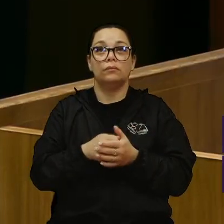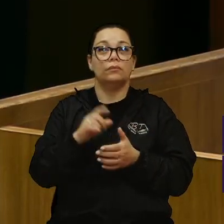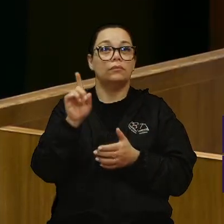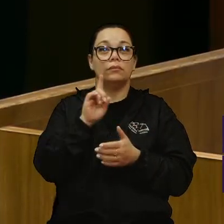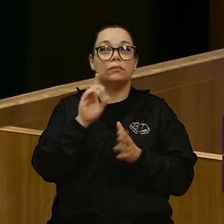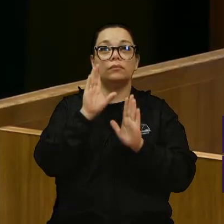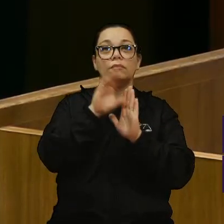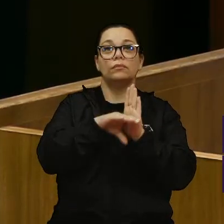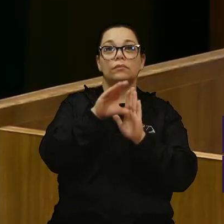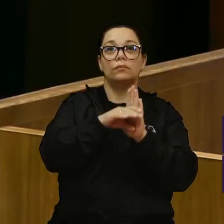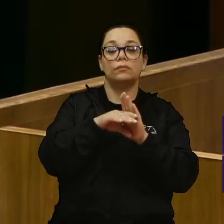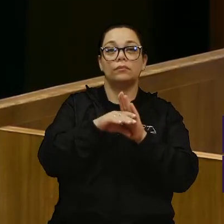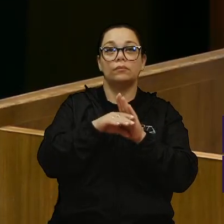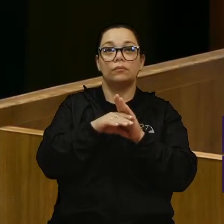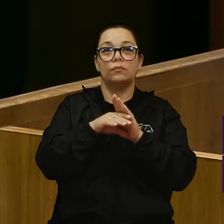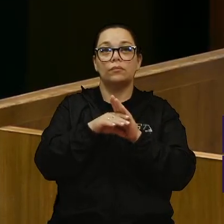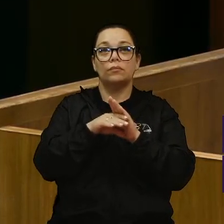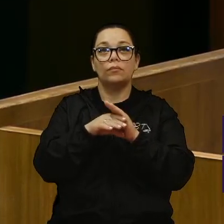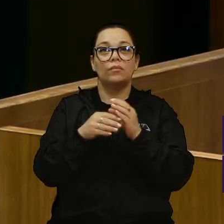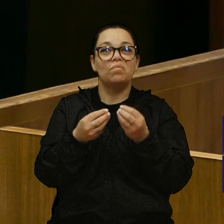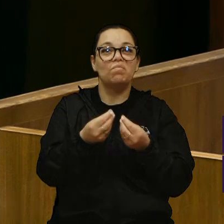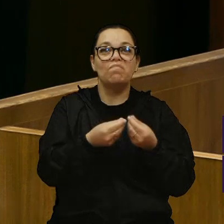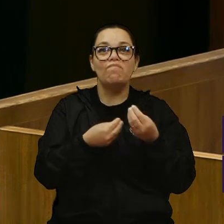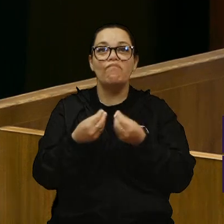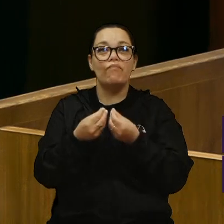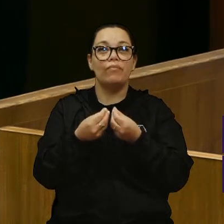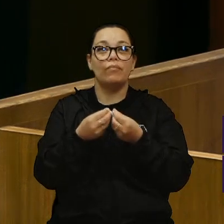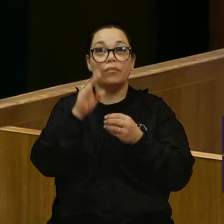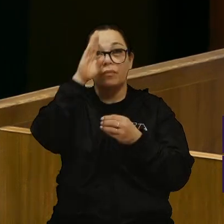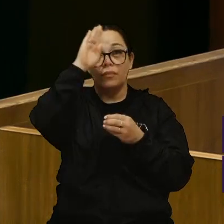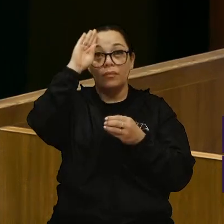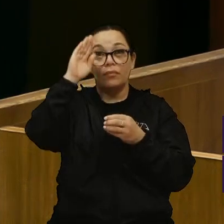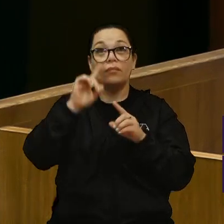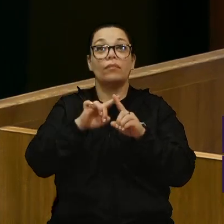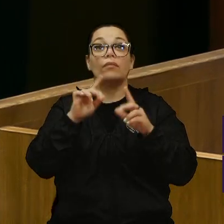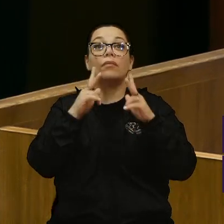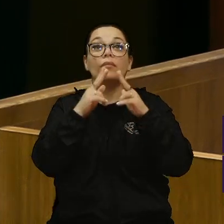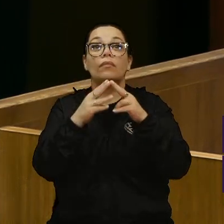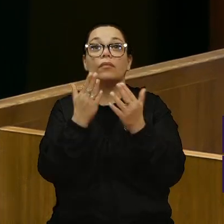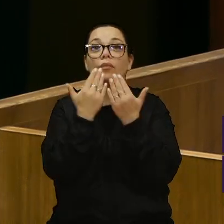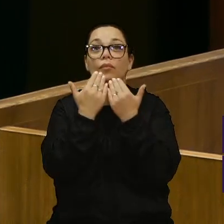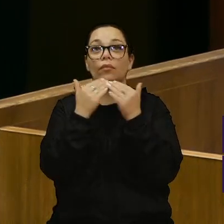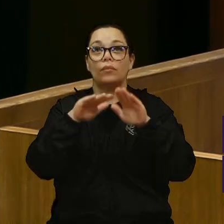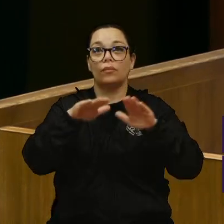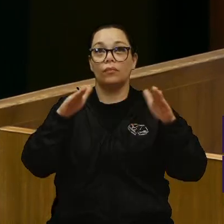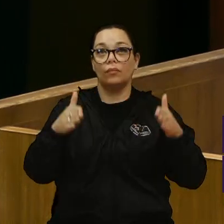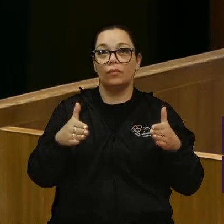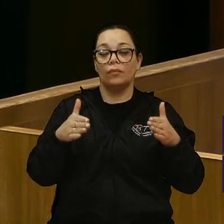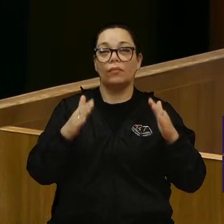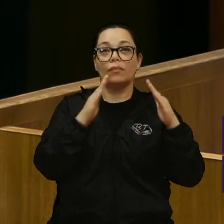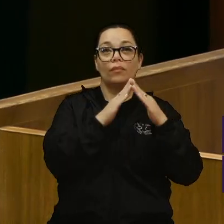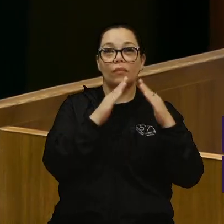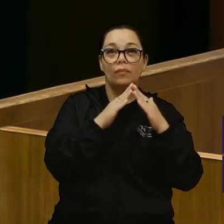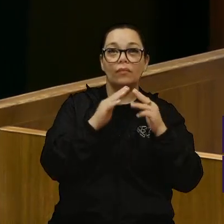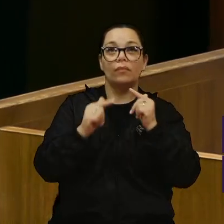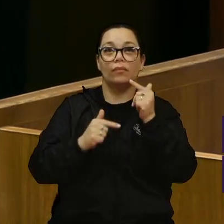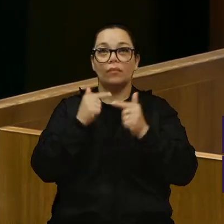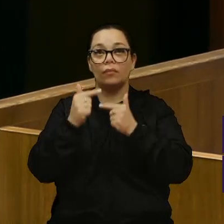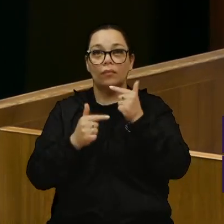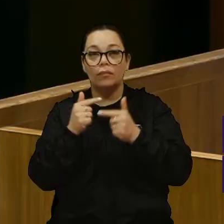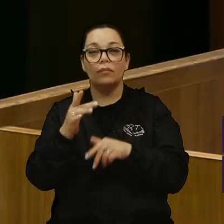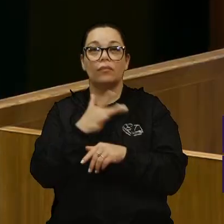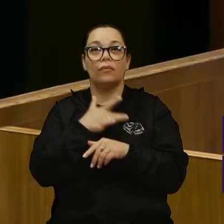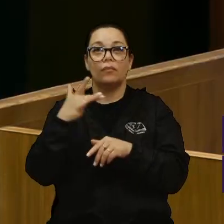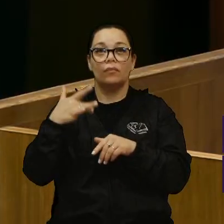conceito abstrato, acadêmico, mas como comida na mesa. Teto, trabalho digno,